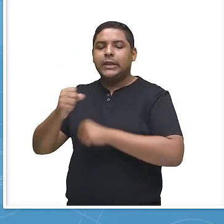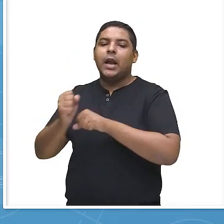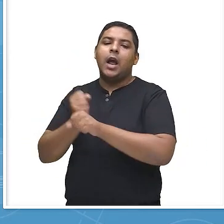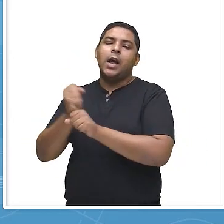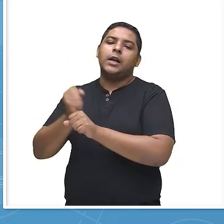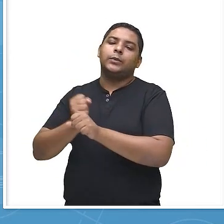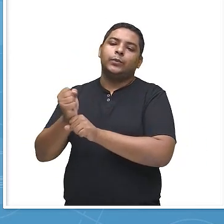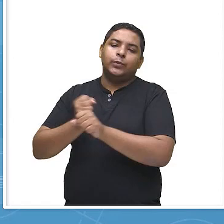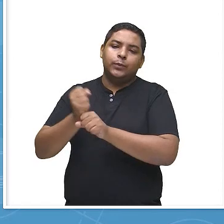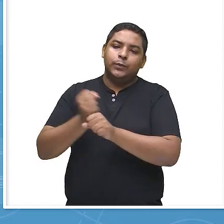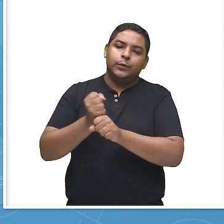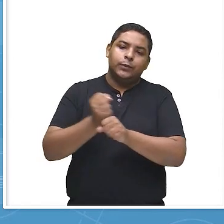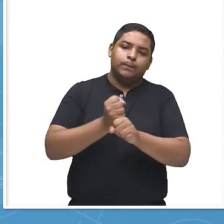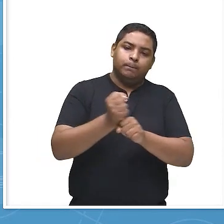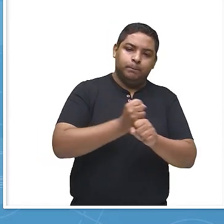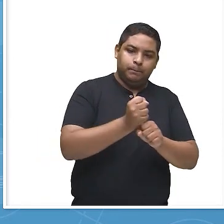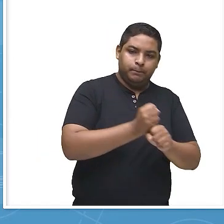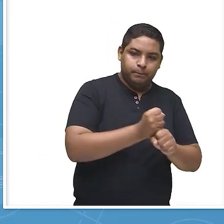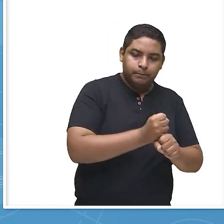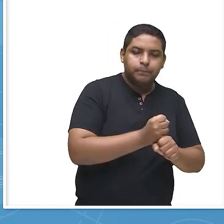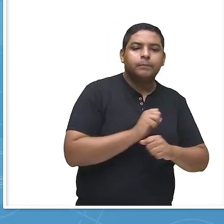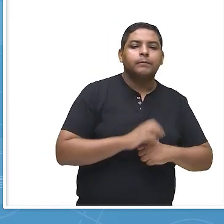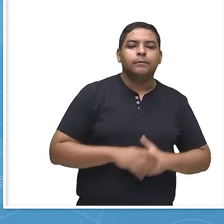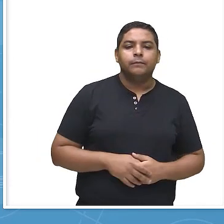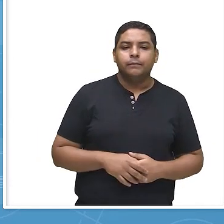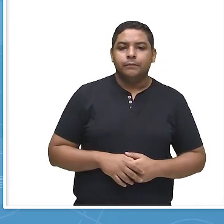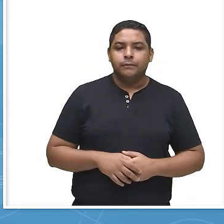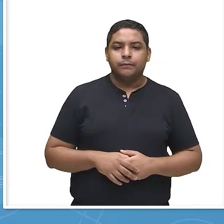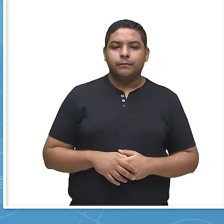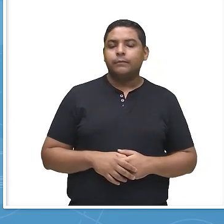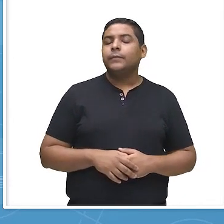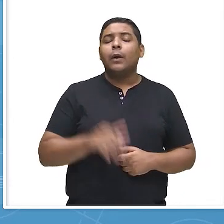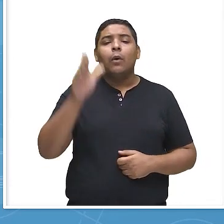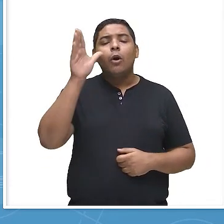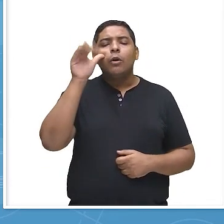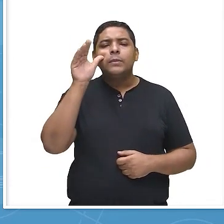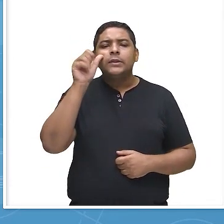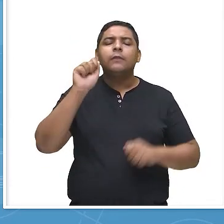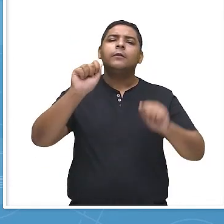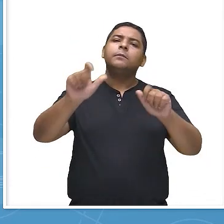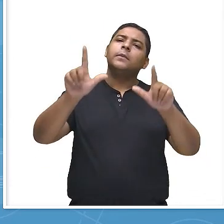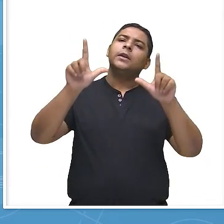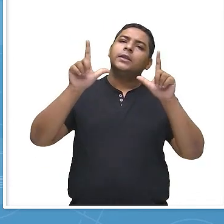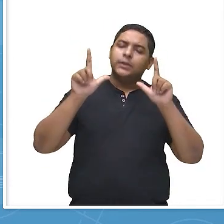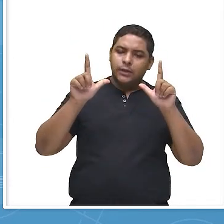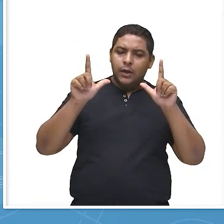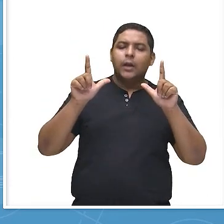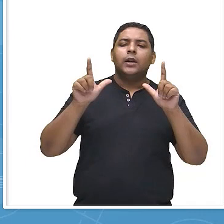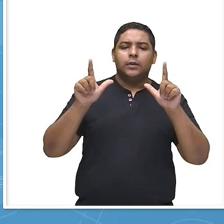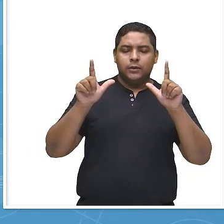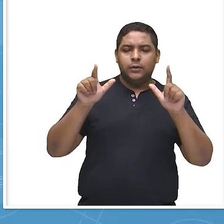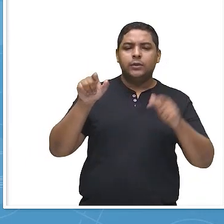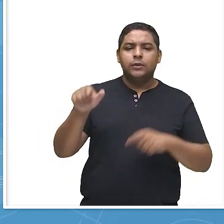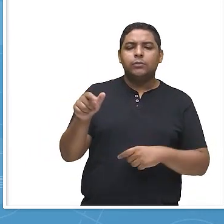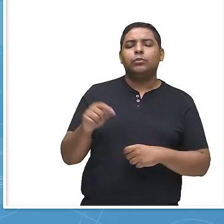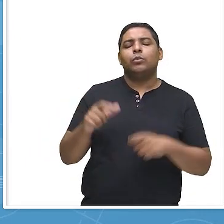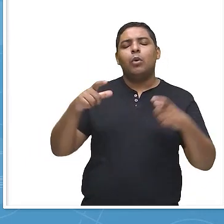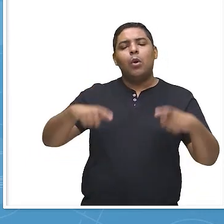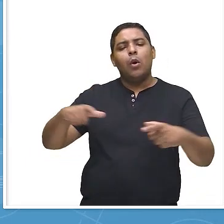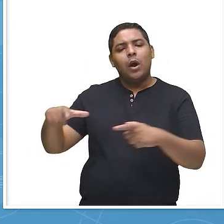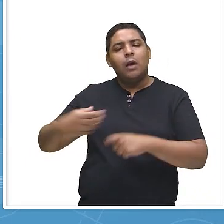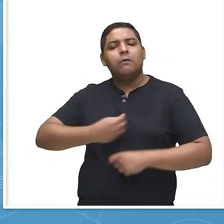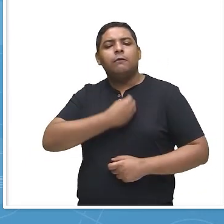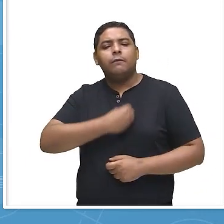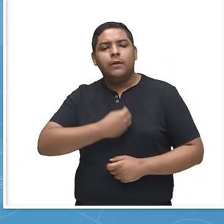cresceram muito ao longo de muito tempo. Então, observa a paisagem do bairro que você está, da cidade que você está,